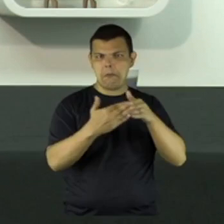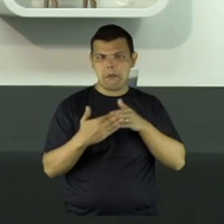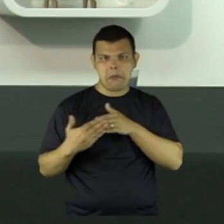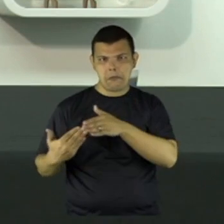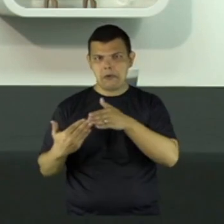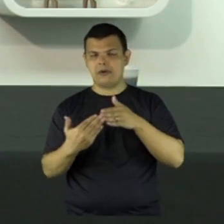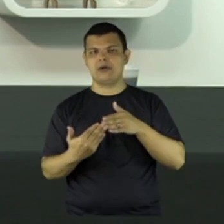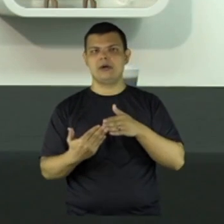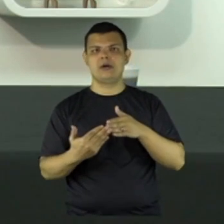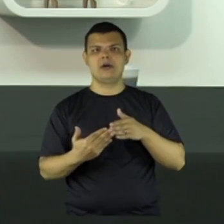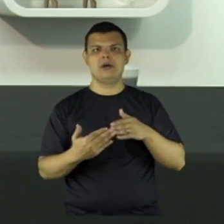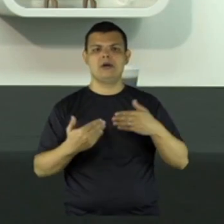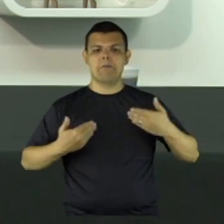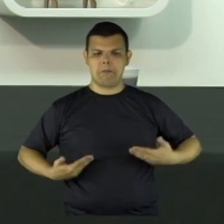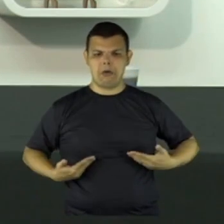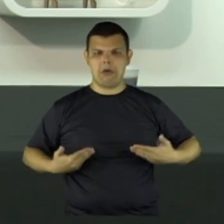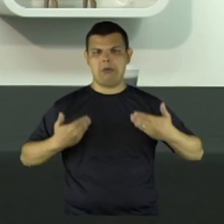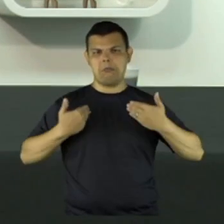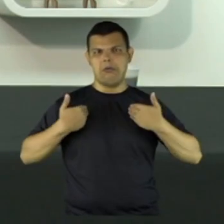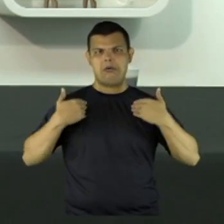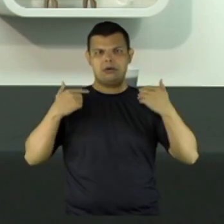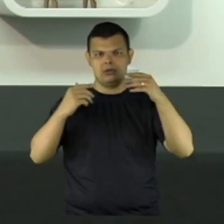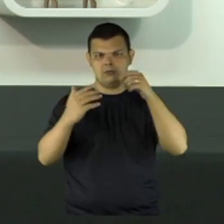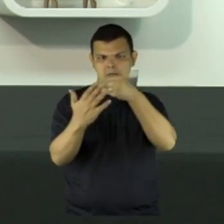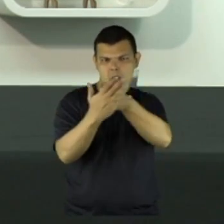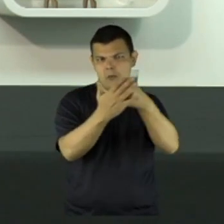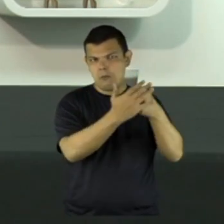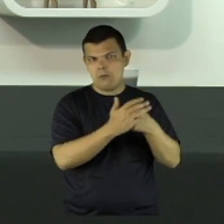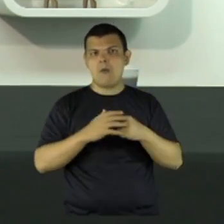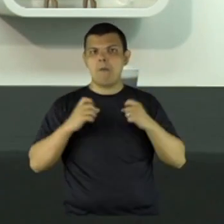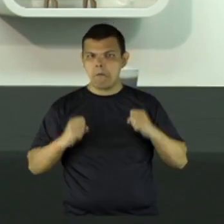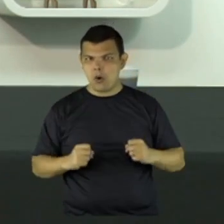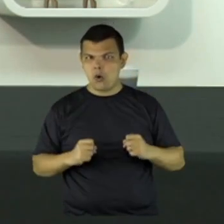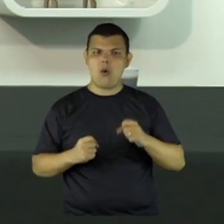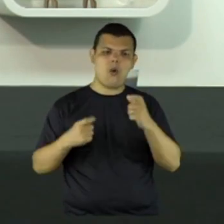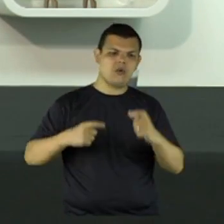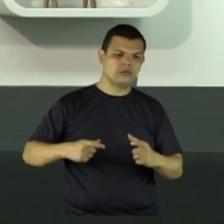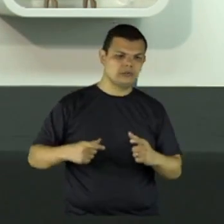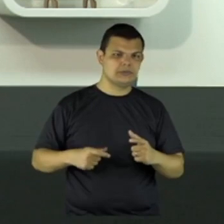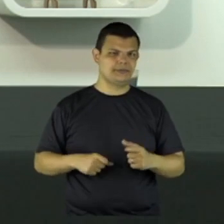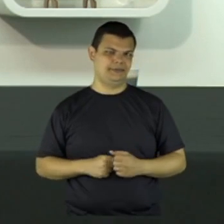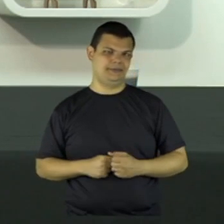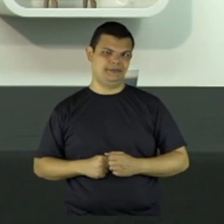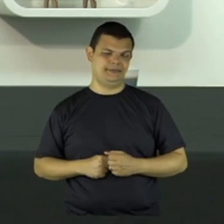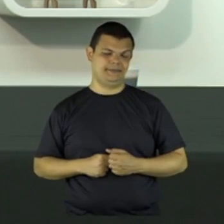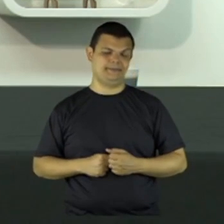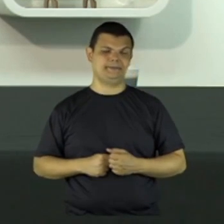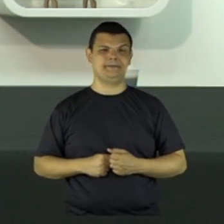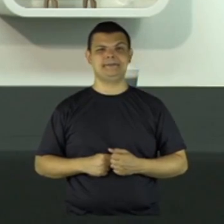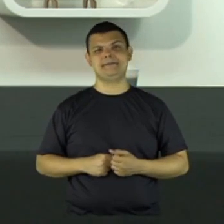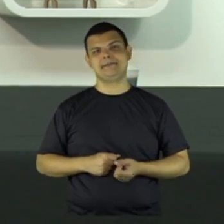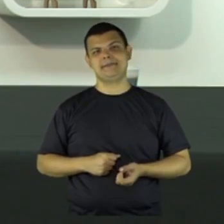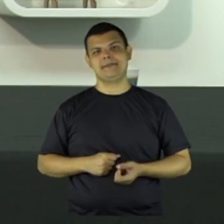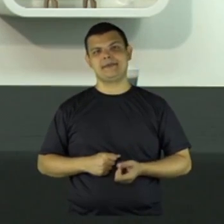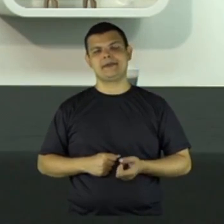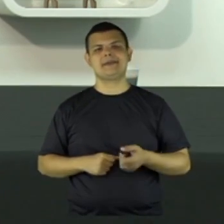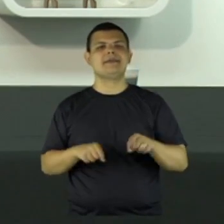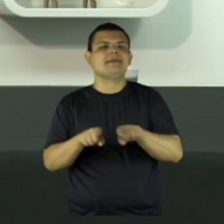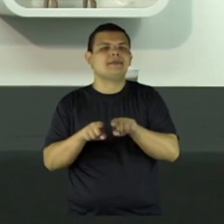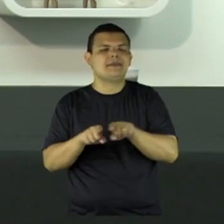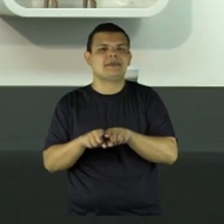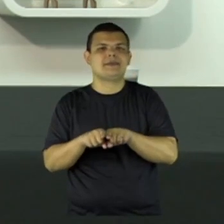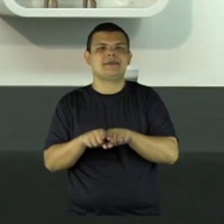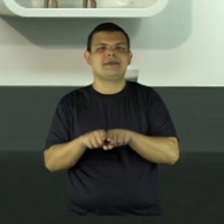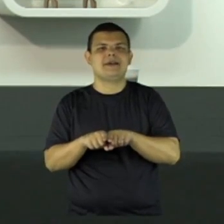vão ser estabelecidas o contato, em que você vai poder golpear, certo? A questão de você